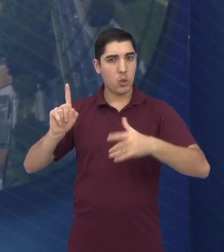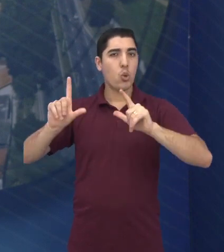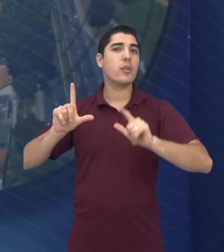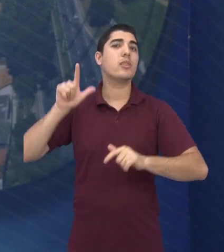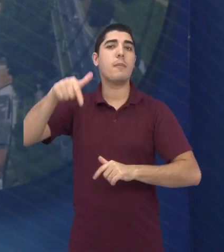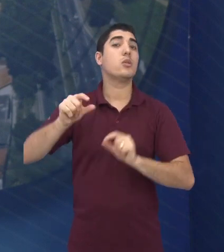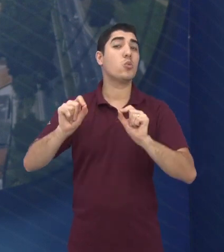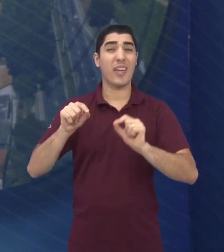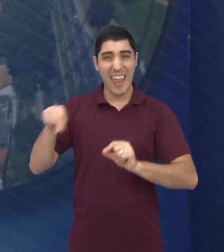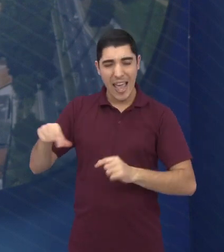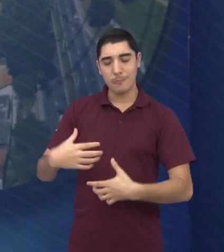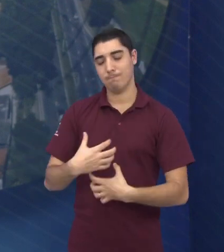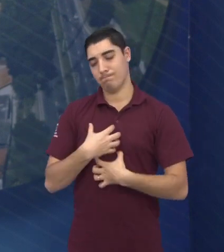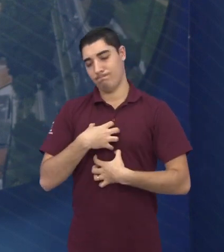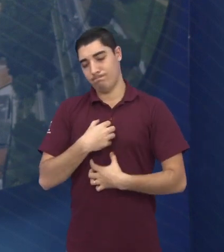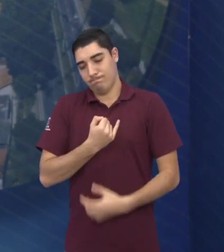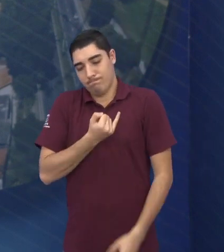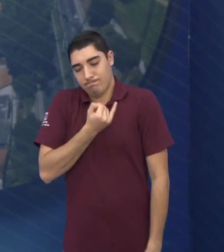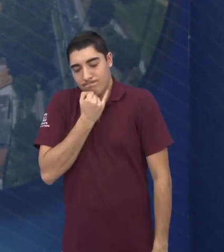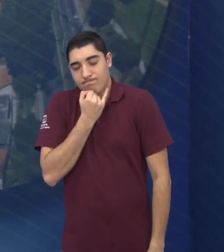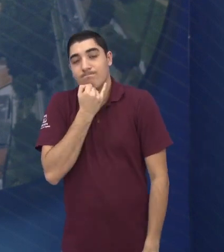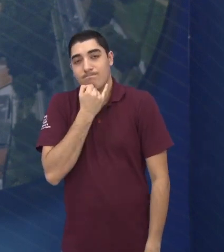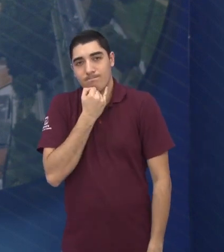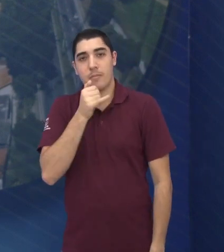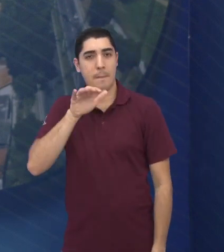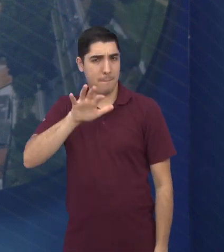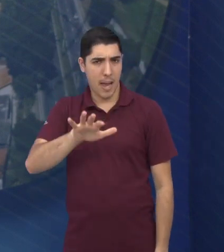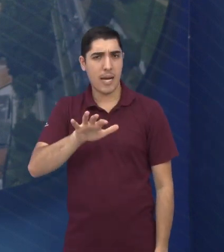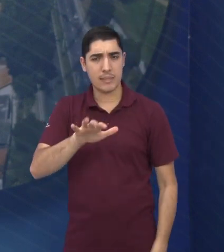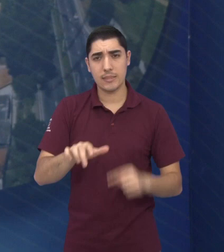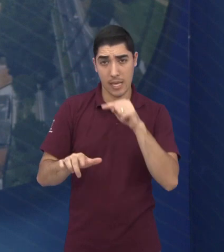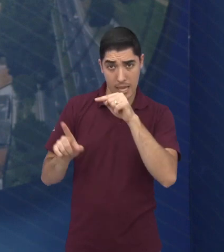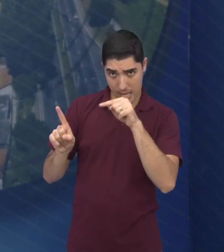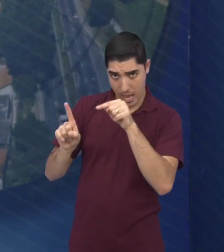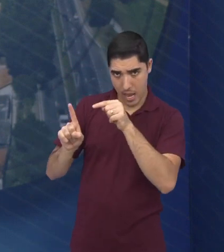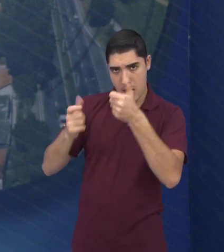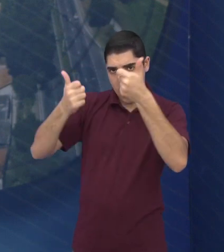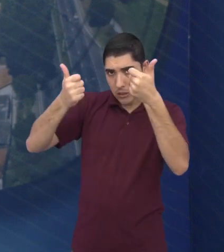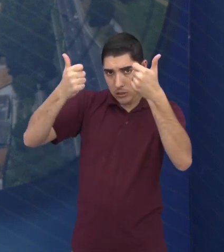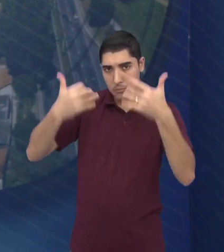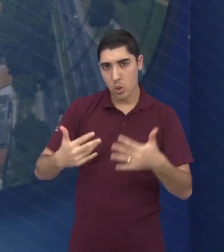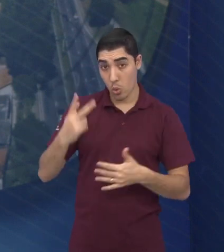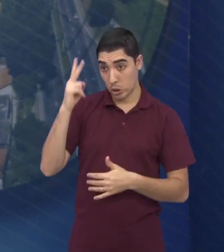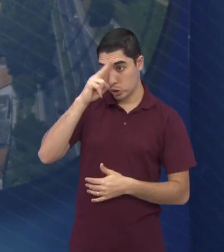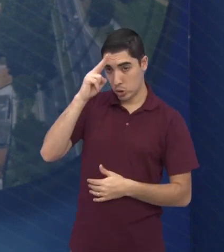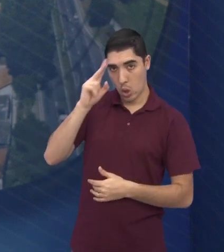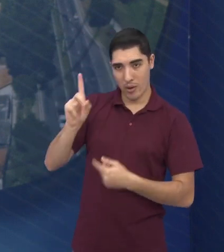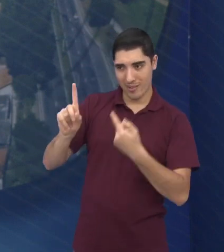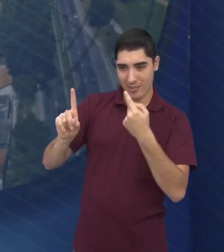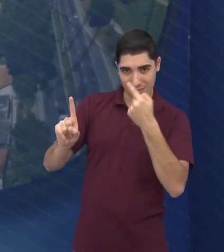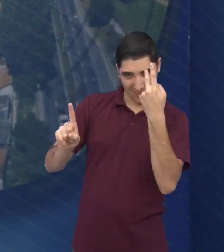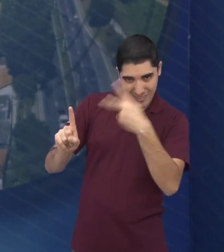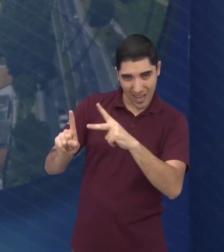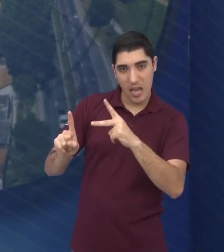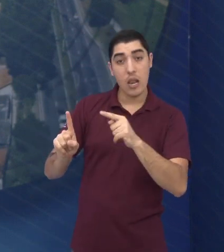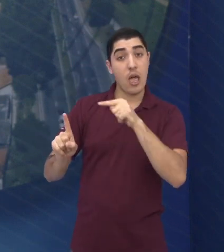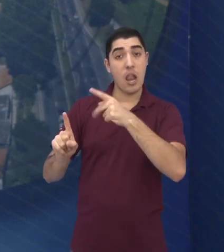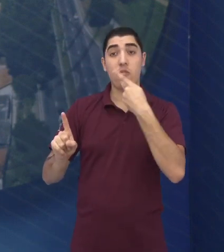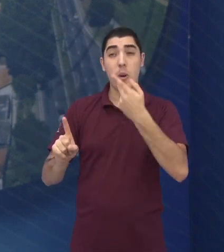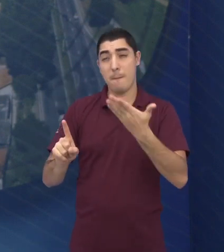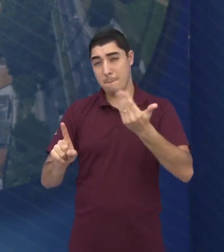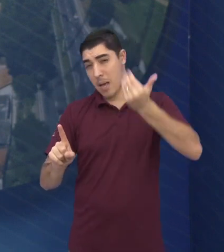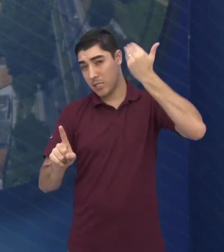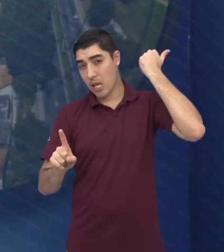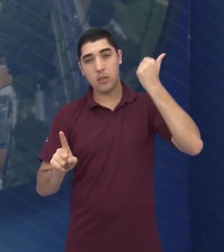fato a abalou muito, né? É bem complicado. E ela estava falando um pouquinho da história dela, que ela não pôde